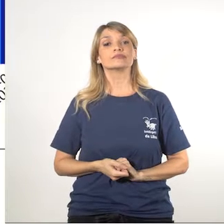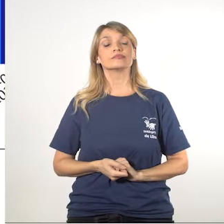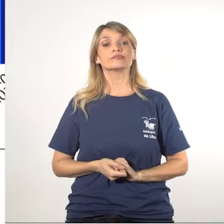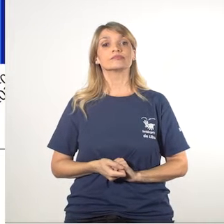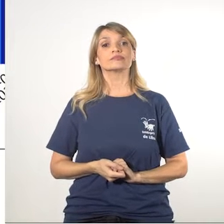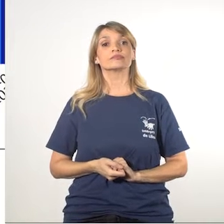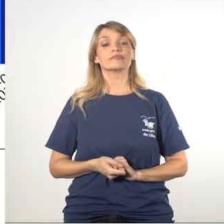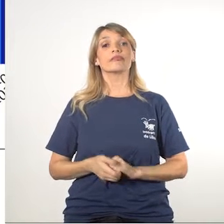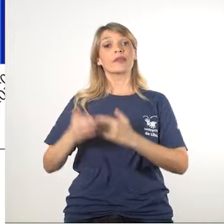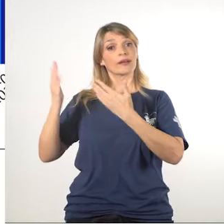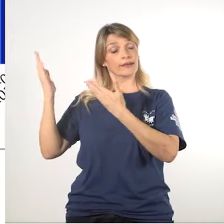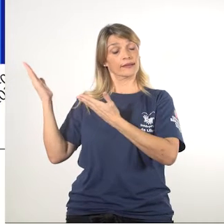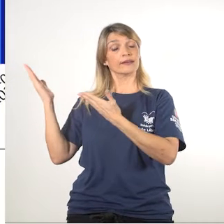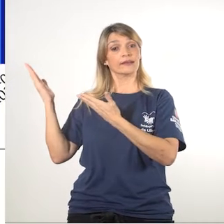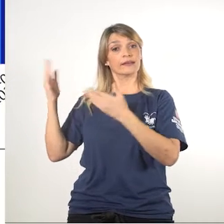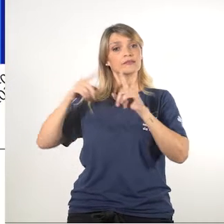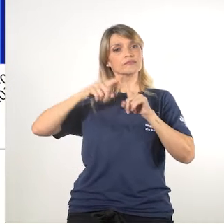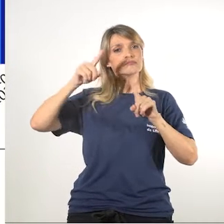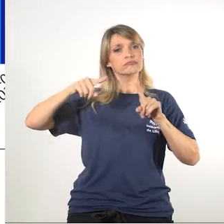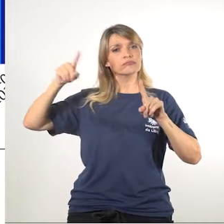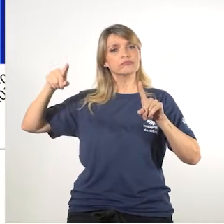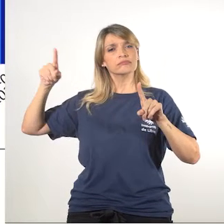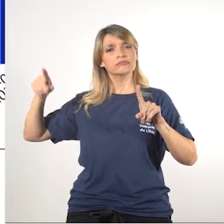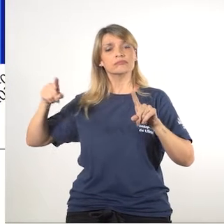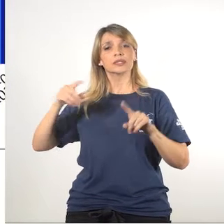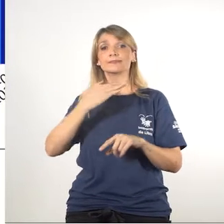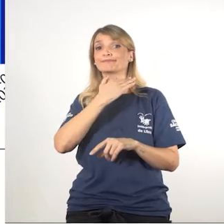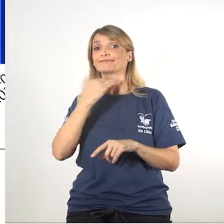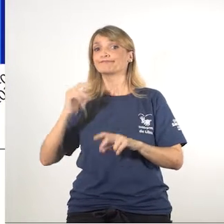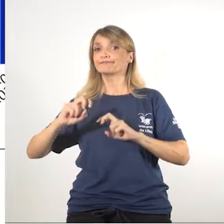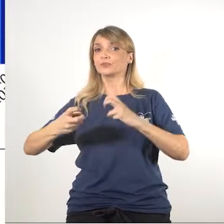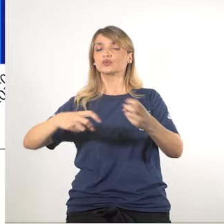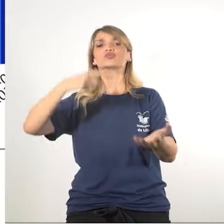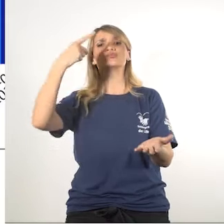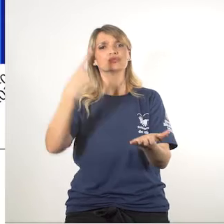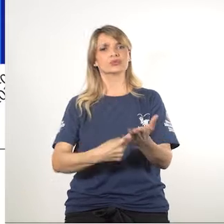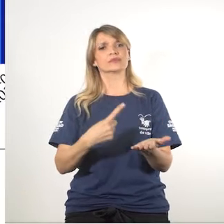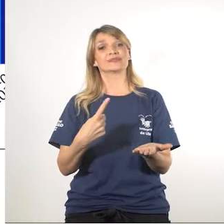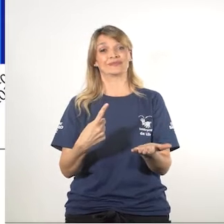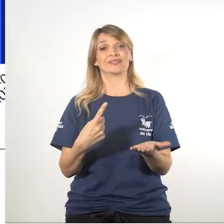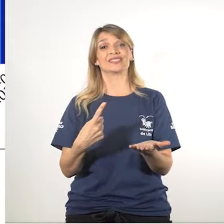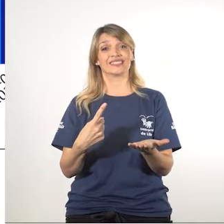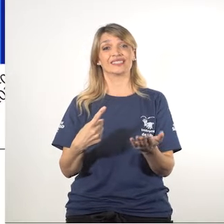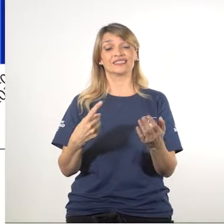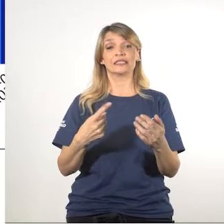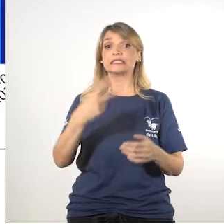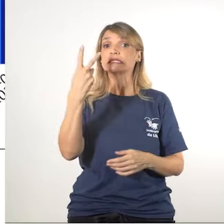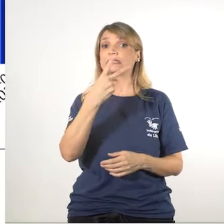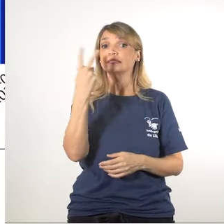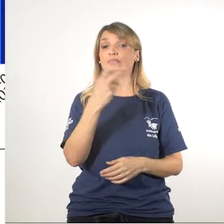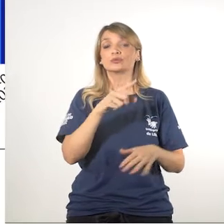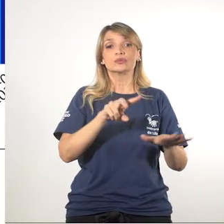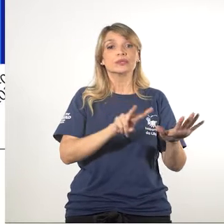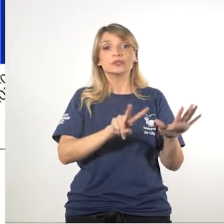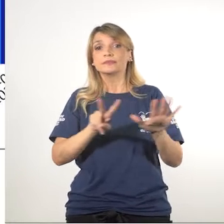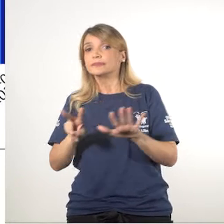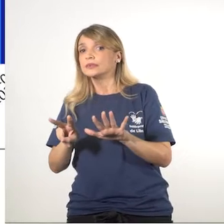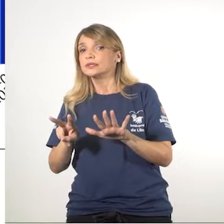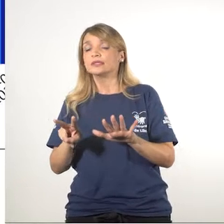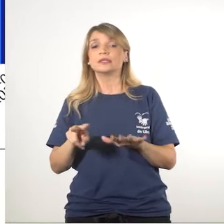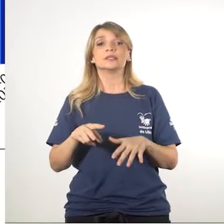aqui no próximo gráfico, é a distribuição dos óbitos confirmados segundo a semana e o